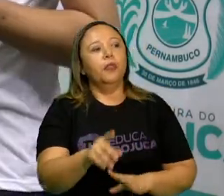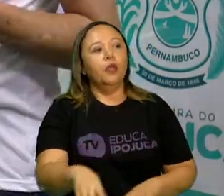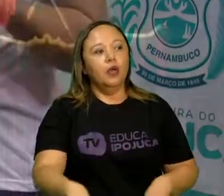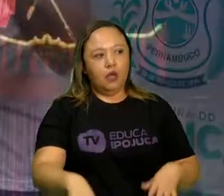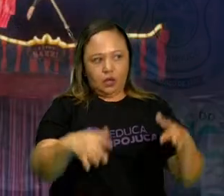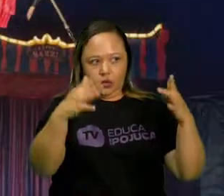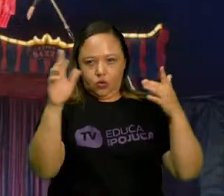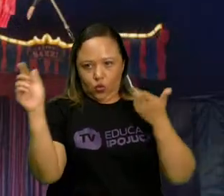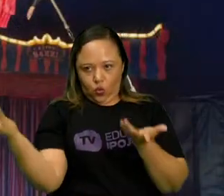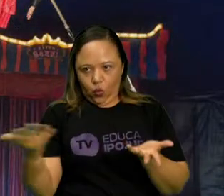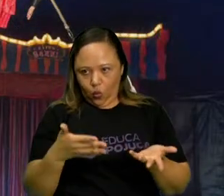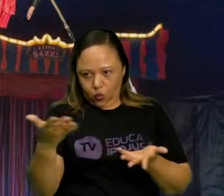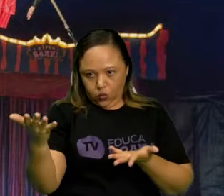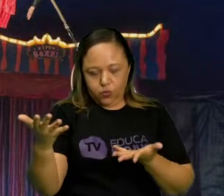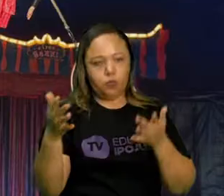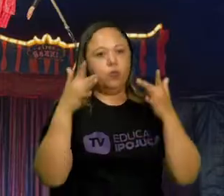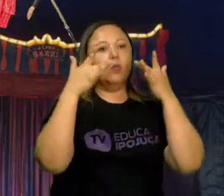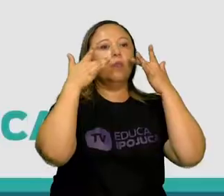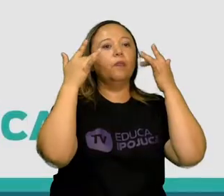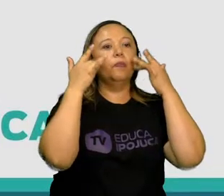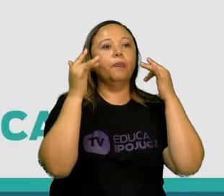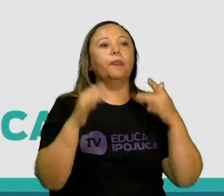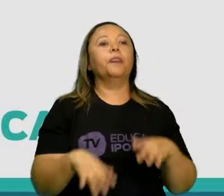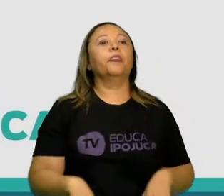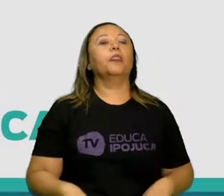Artes cênicas, que é o que a gente vai falar hoje, né?